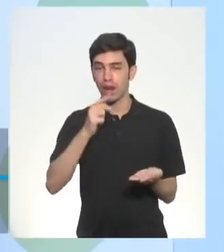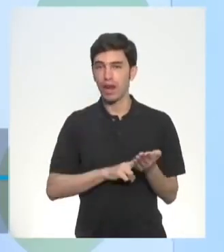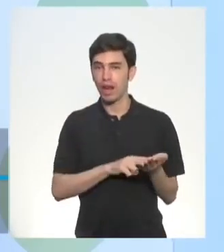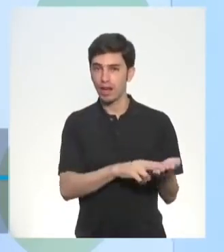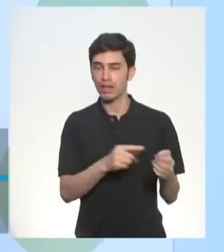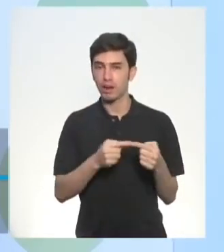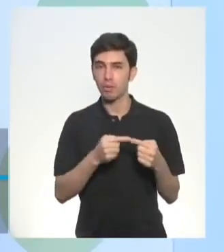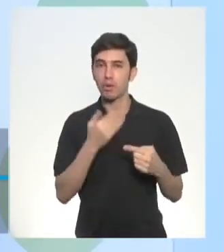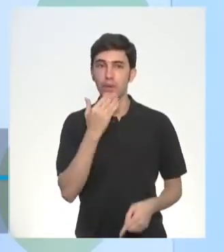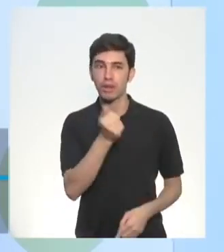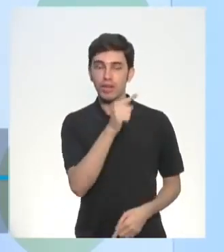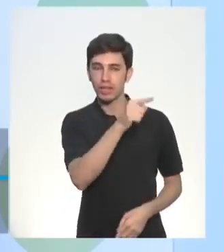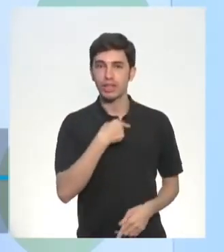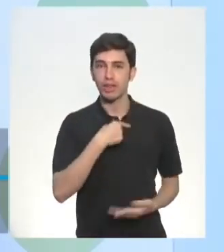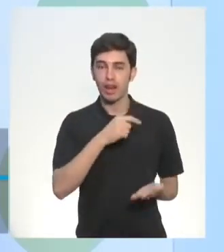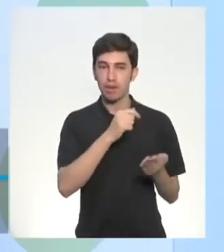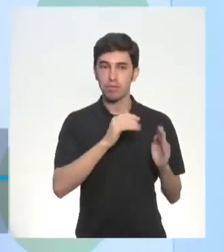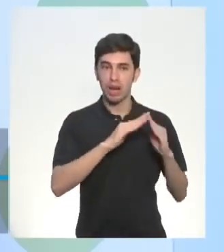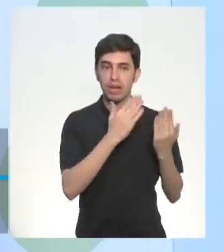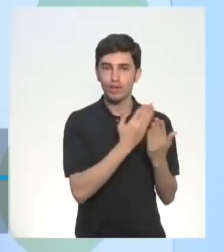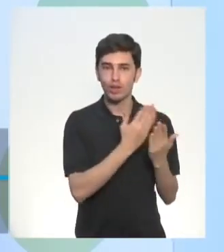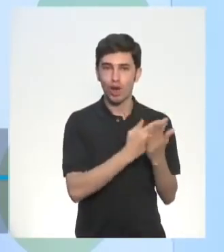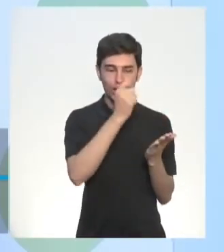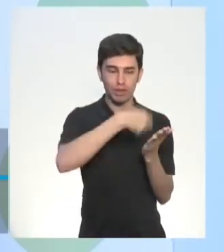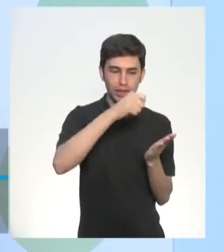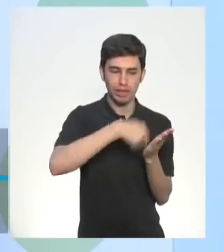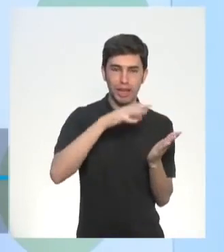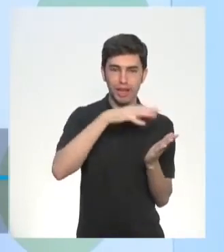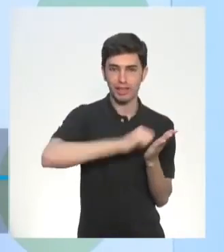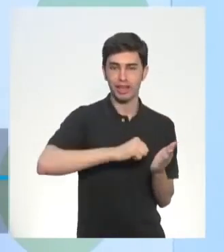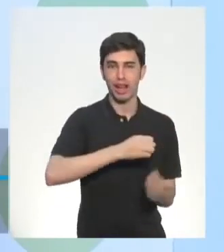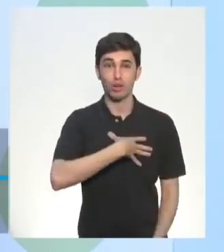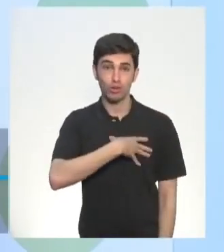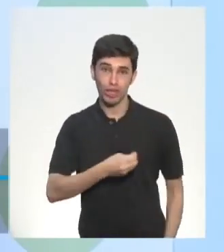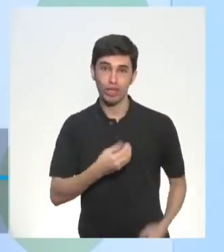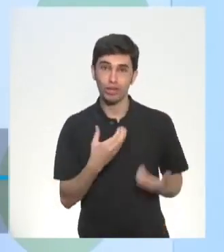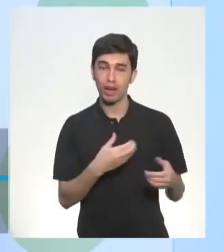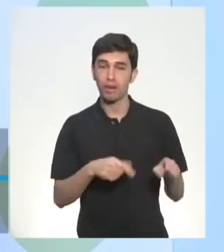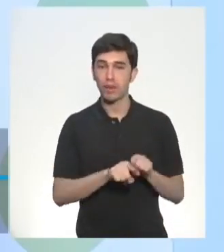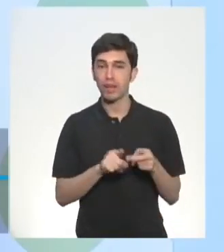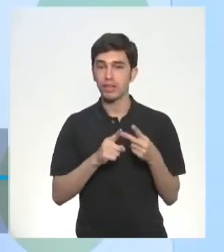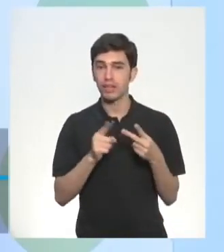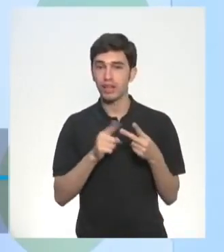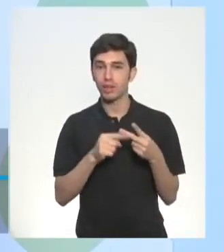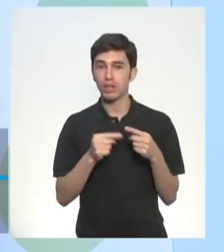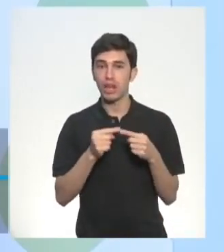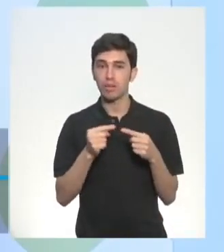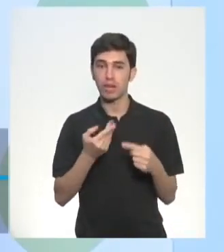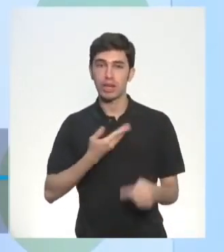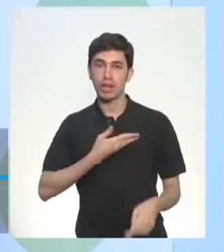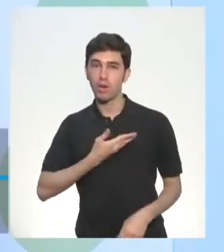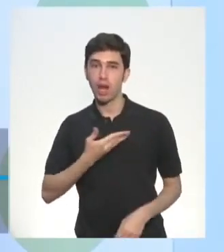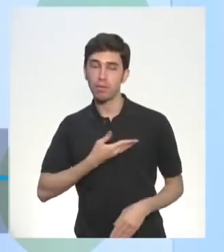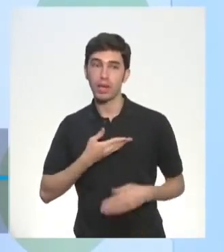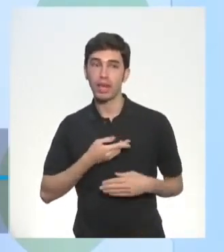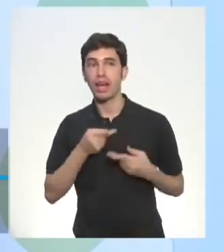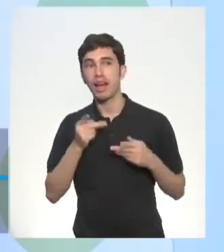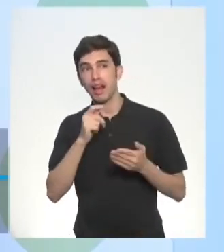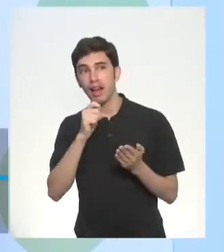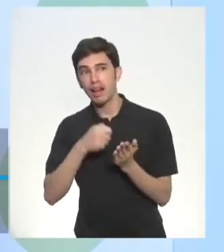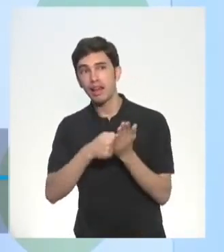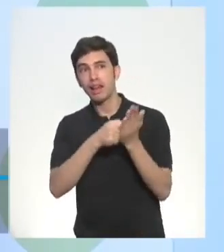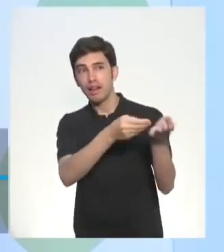irem matricular os seus filhos. Na segunda carta, uma carta mais pessoal para a amiga aluna, né? Para que ela venha